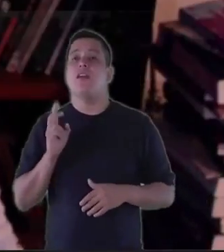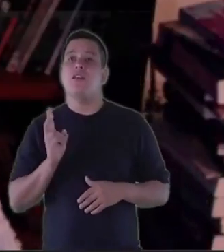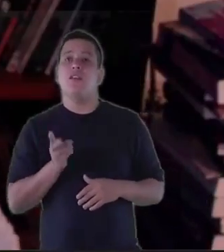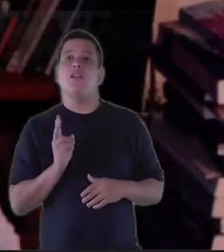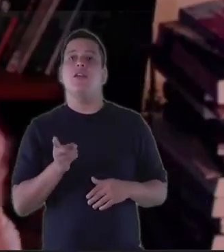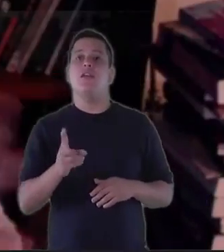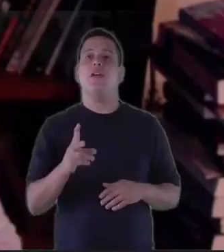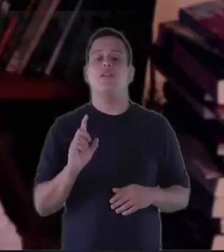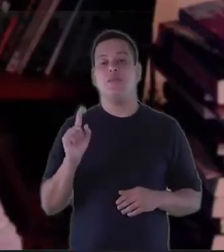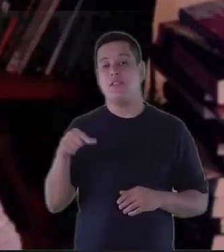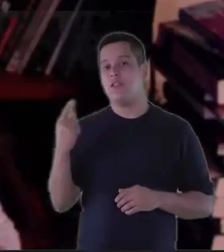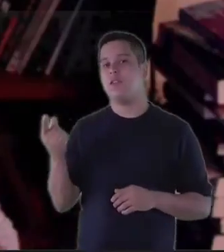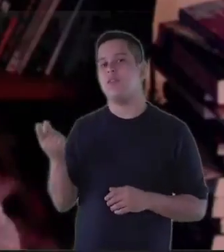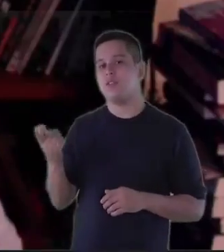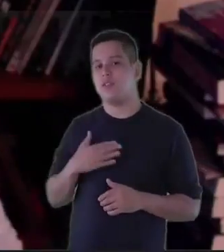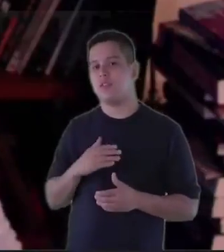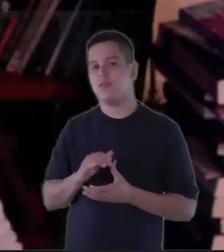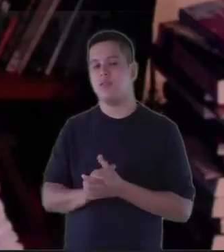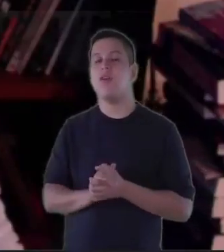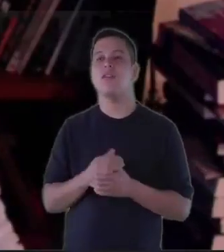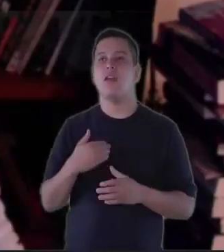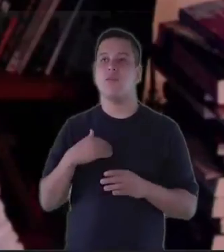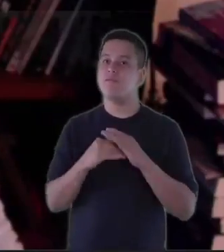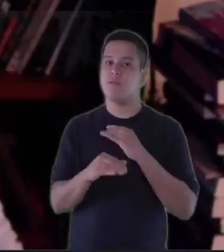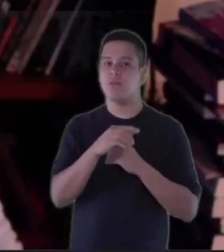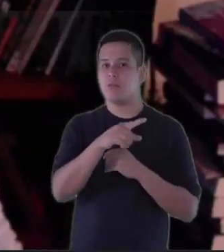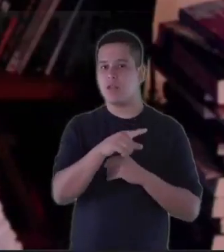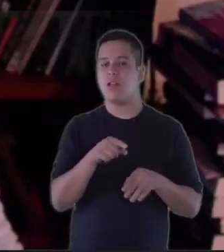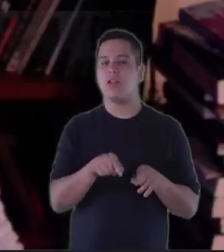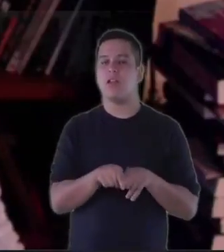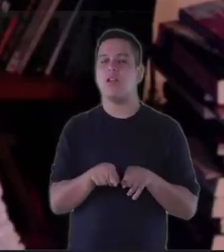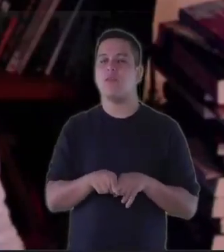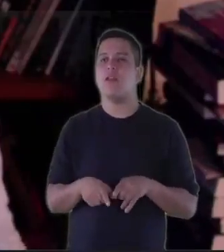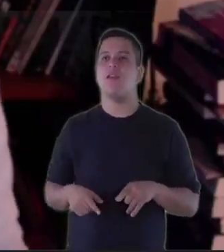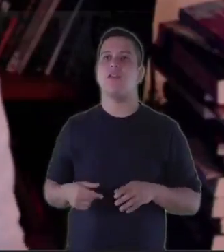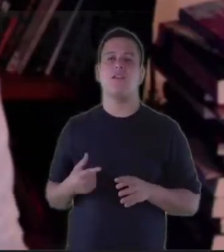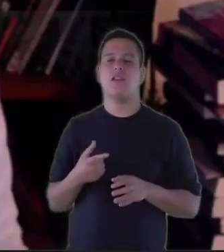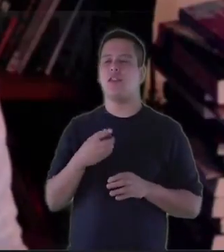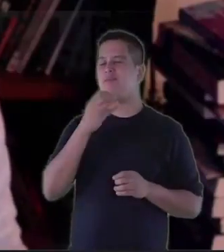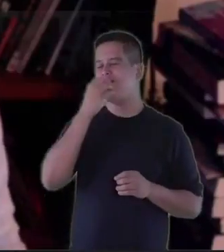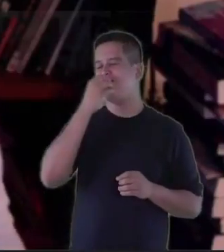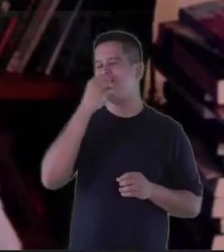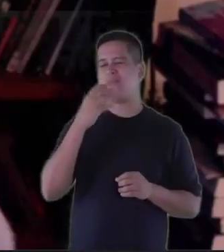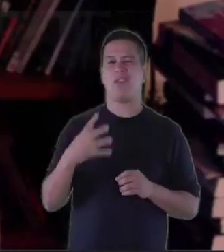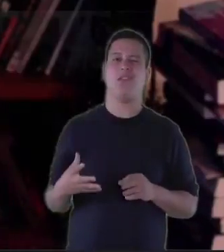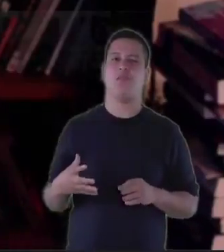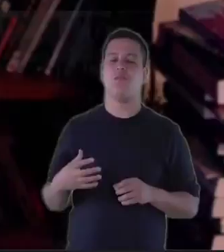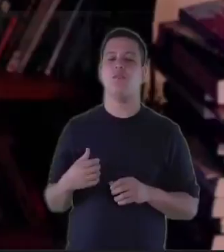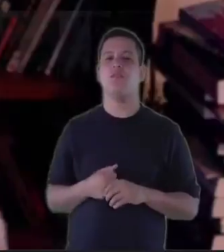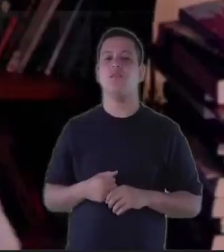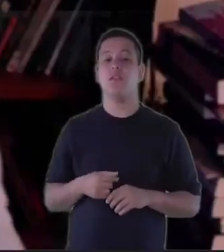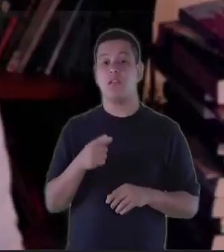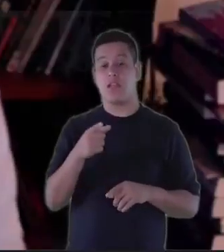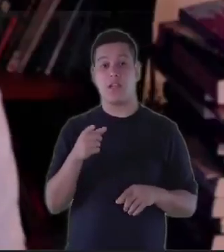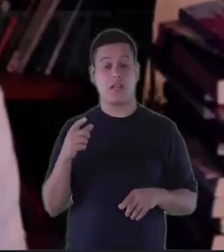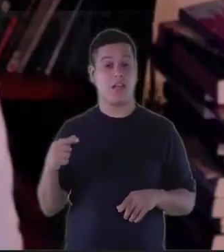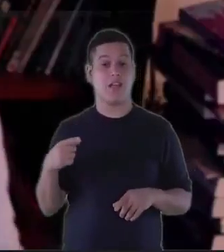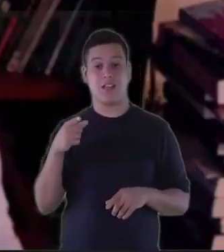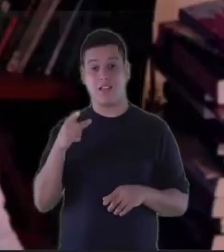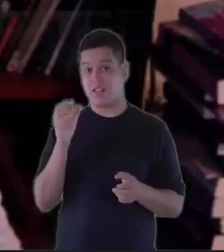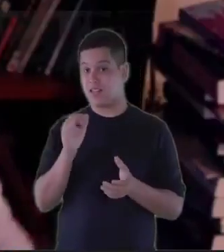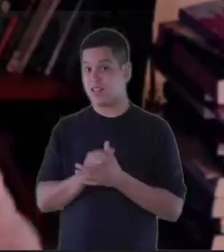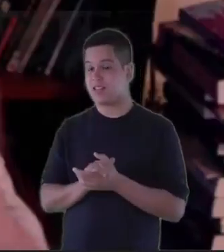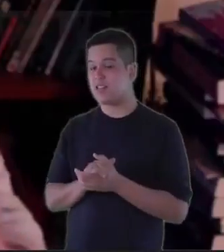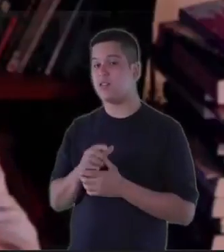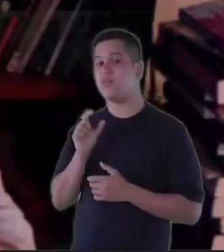da Malu, geralmente eu mando para ele porque ele é um excelente também. Porque ele é marido da Marta também, foi aí que tudo